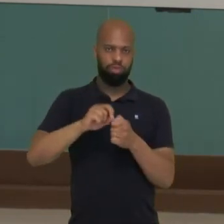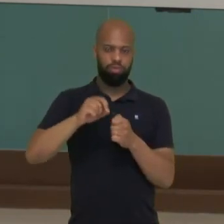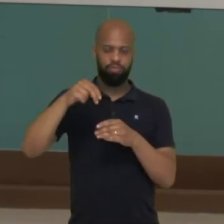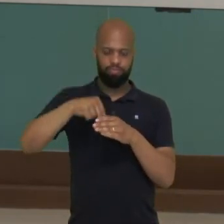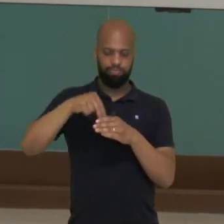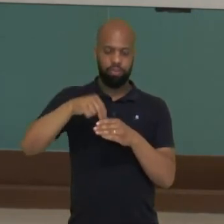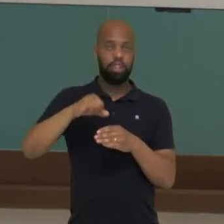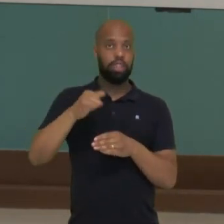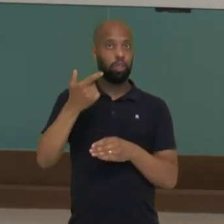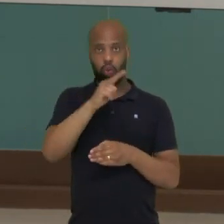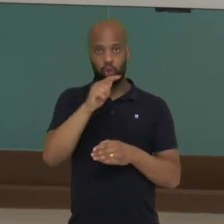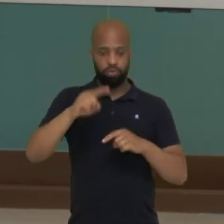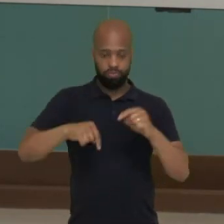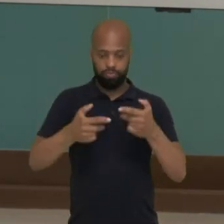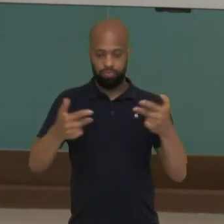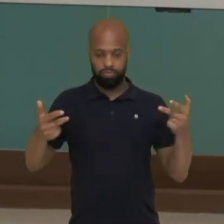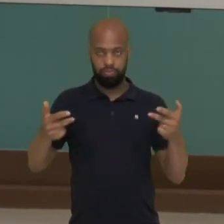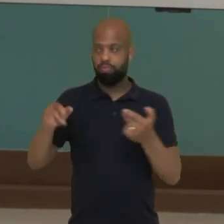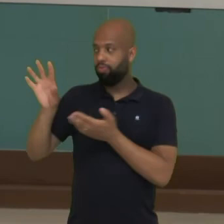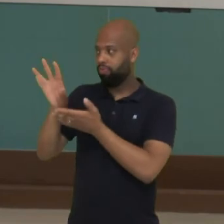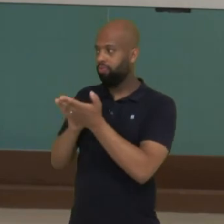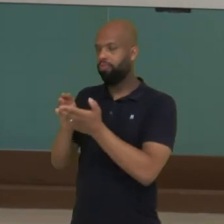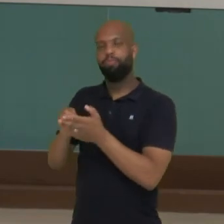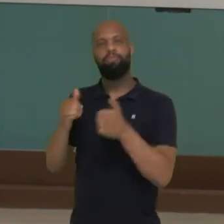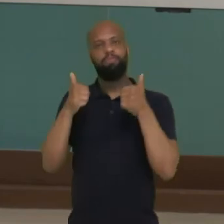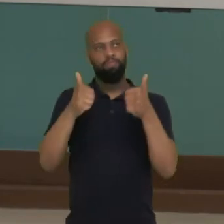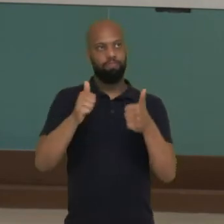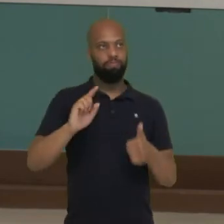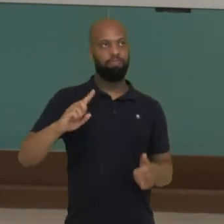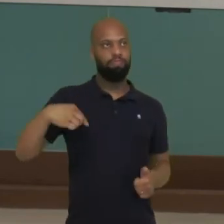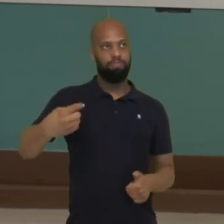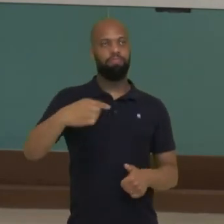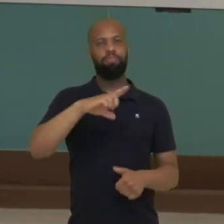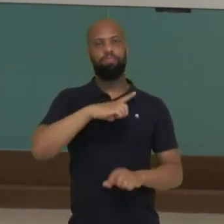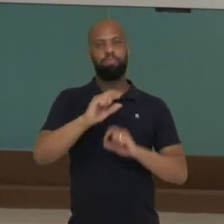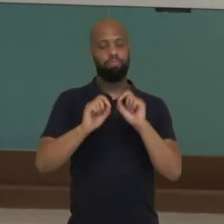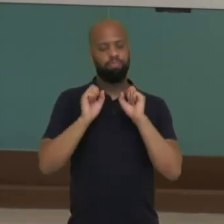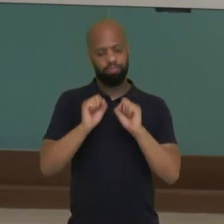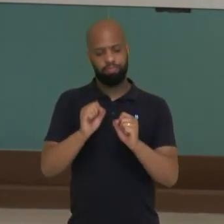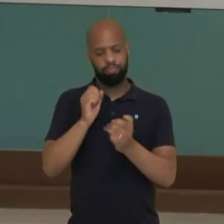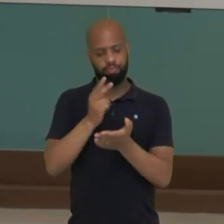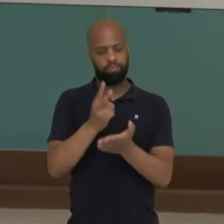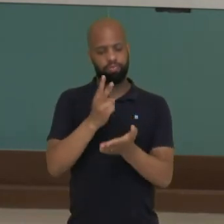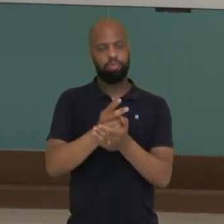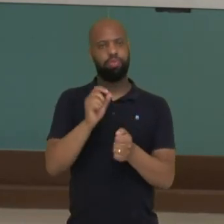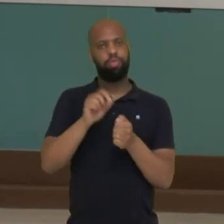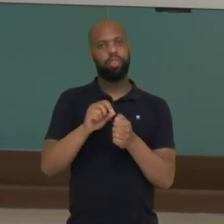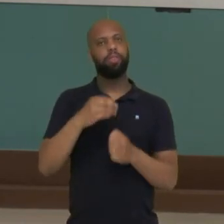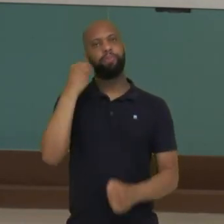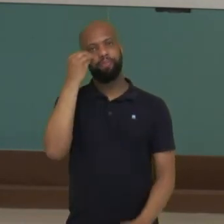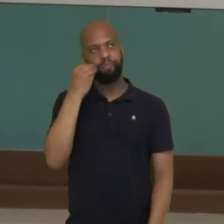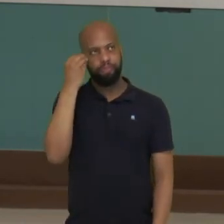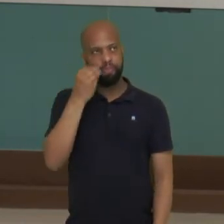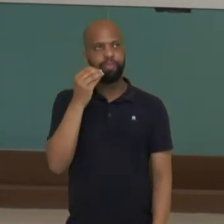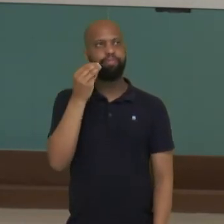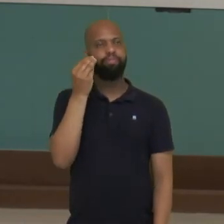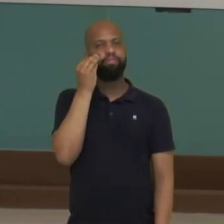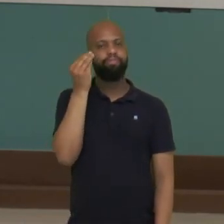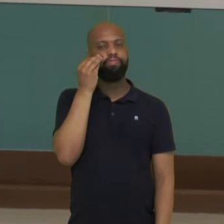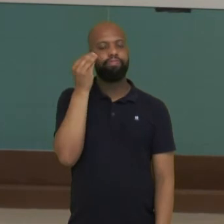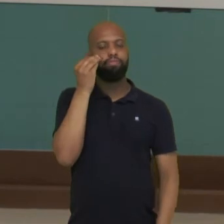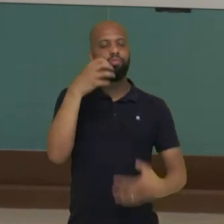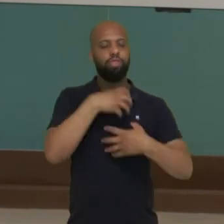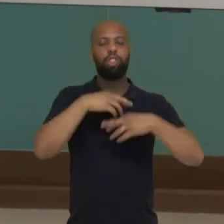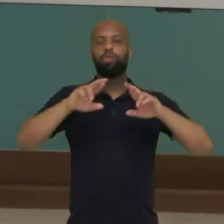materiais e só copiou aqui, tudo bem. Depois, com o tempo, inclusive você pode continuar a experiência, testando diferentes formas